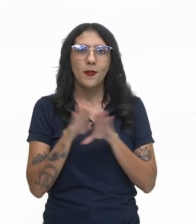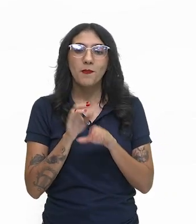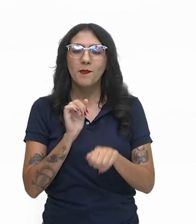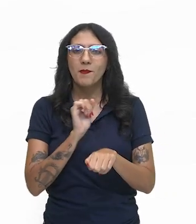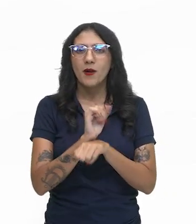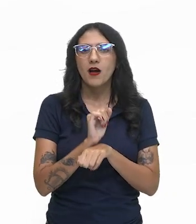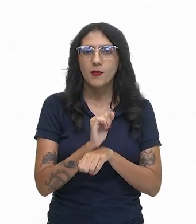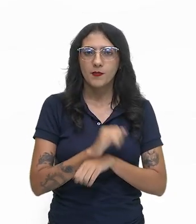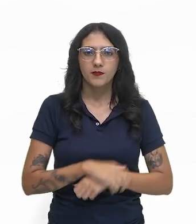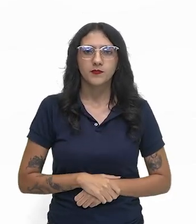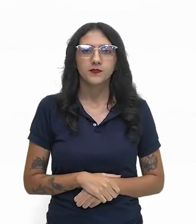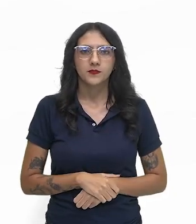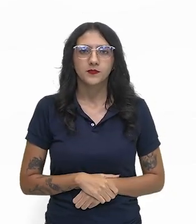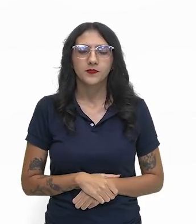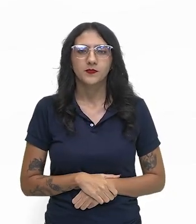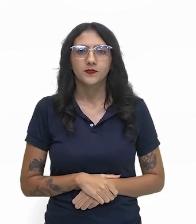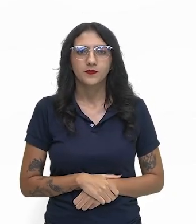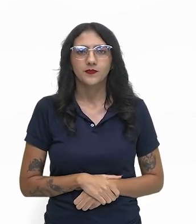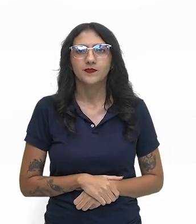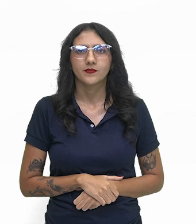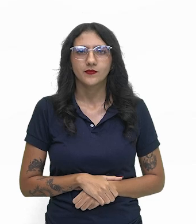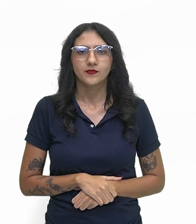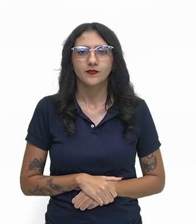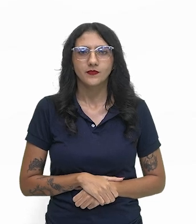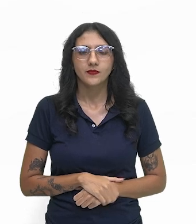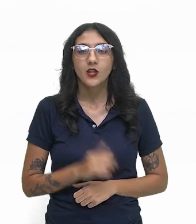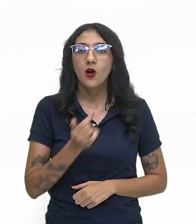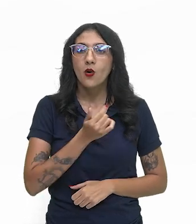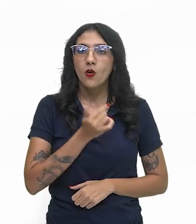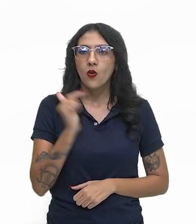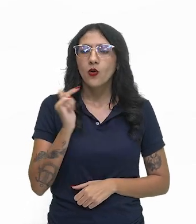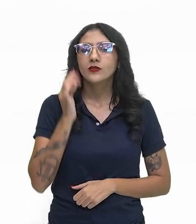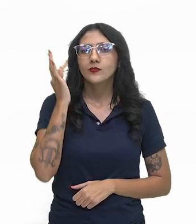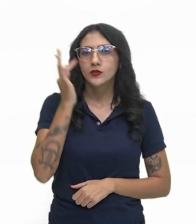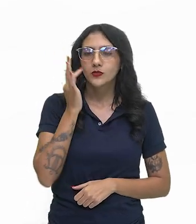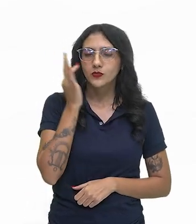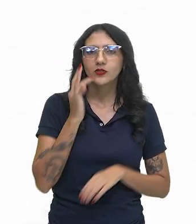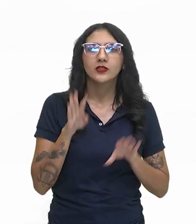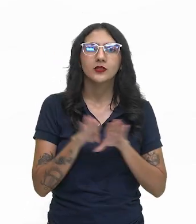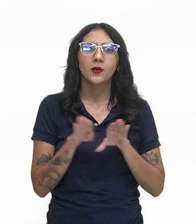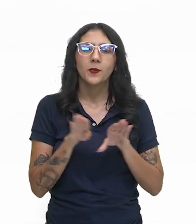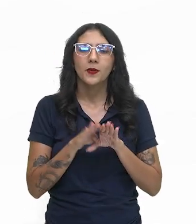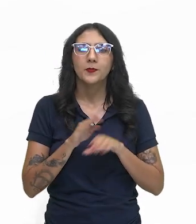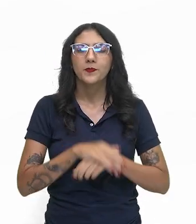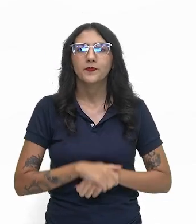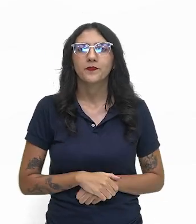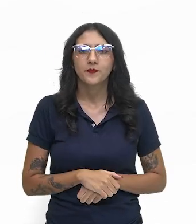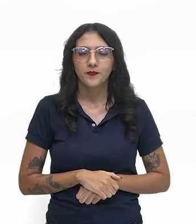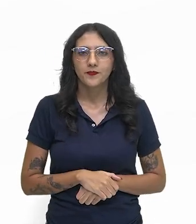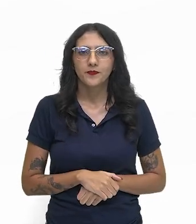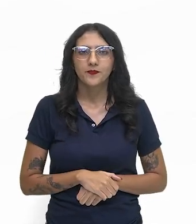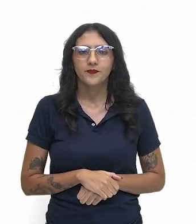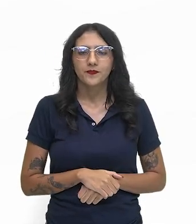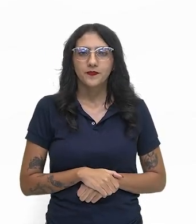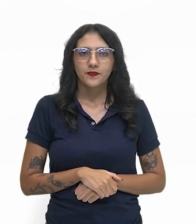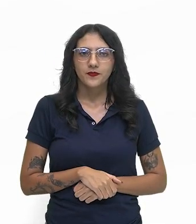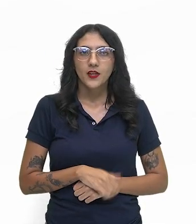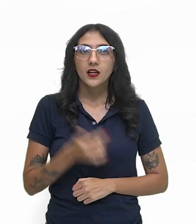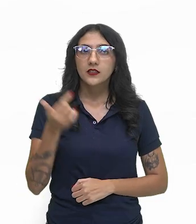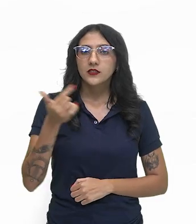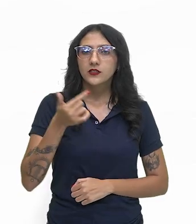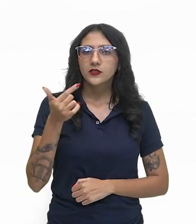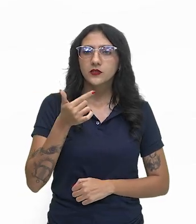Outra lei muito importante também é a segunda lei, que é a lei